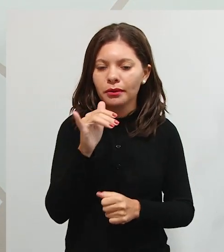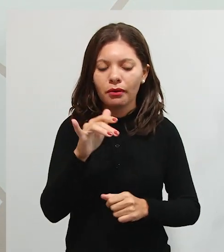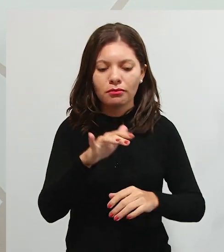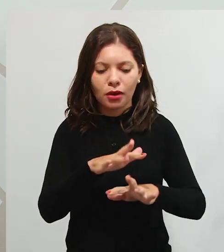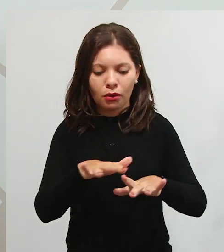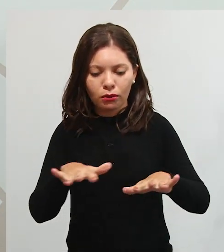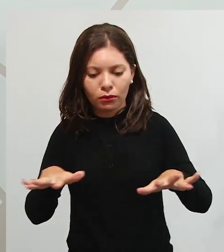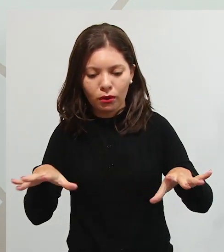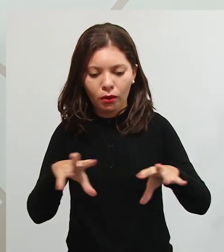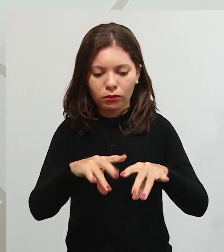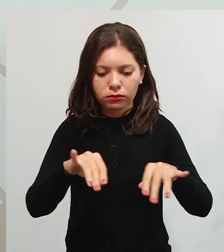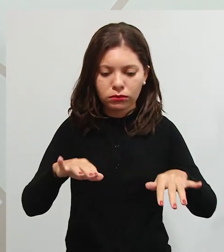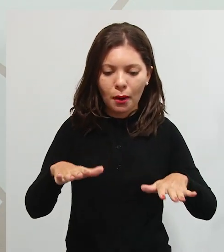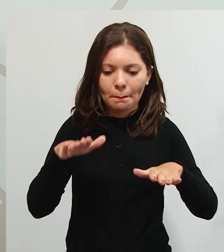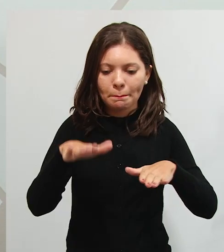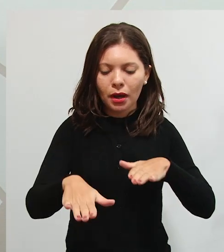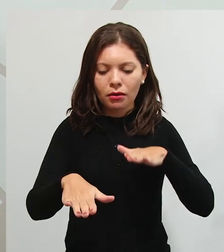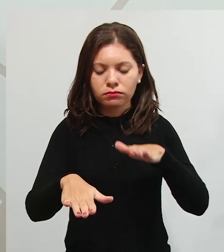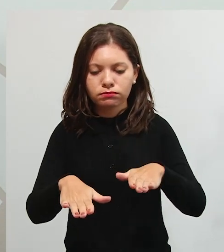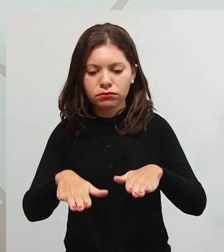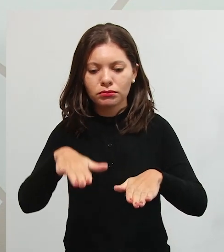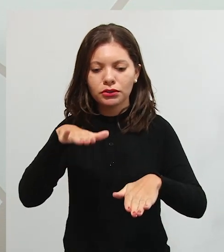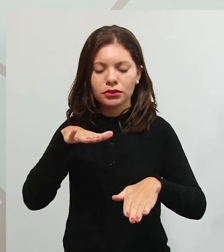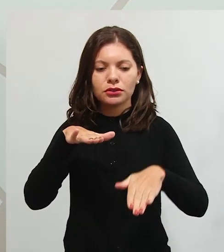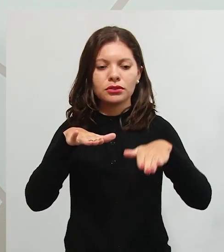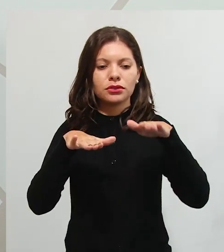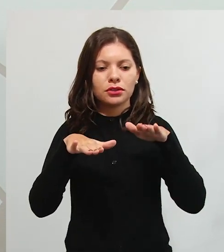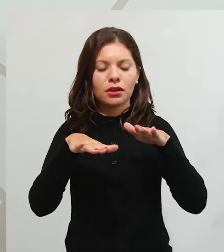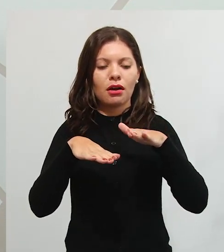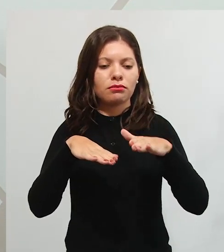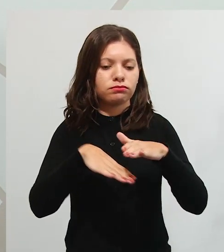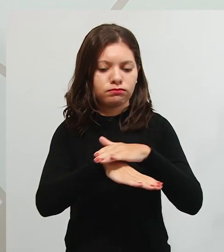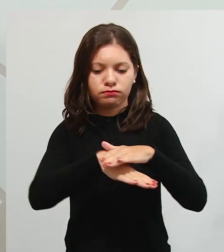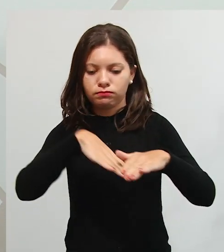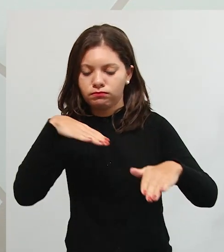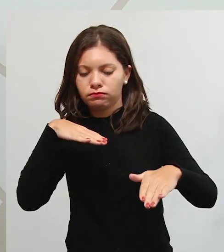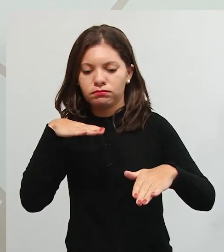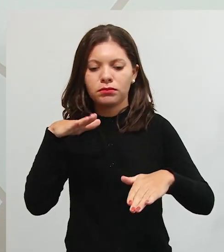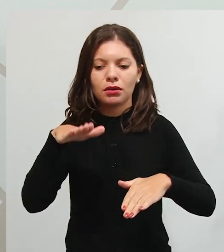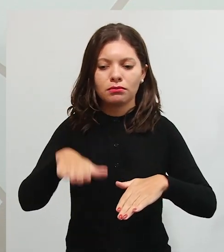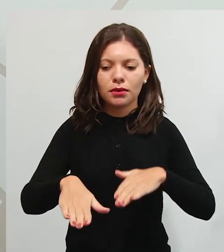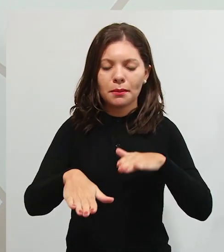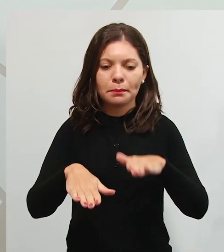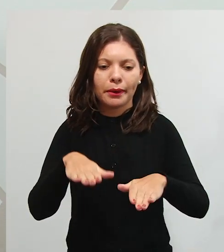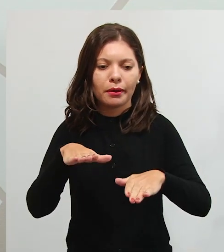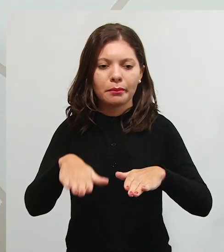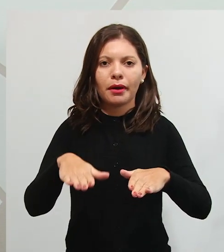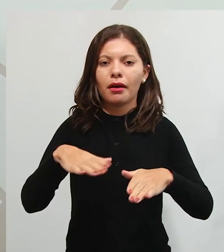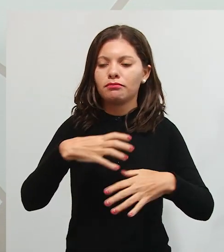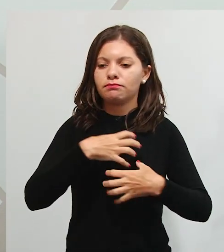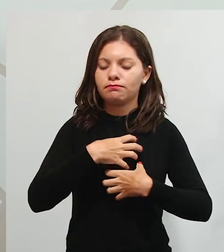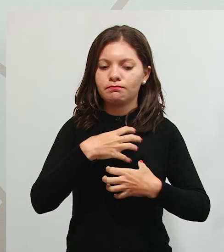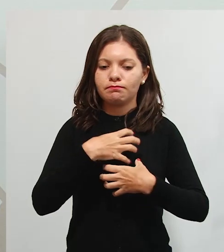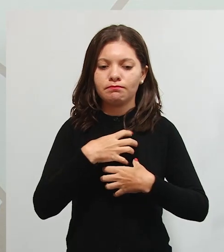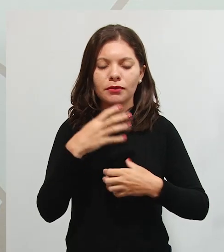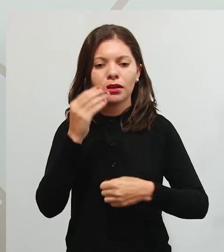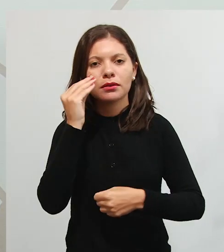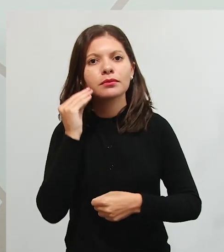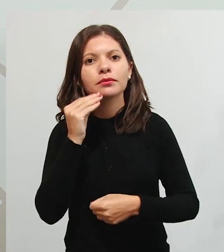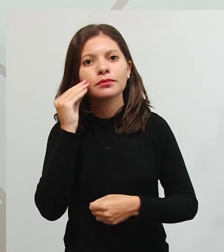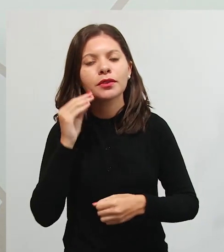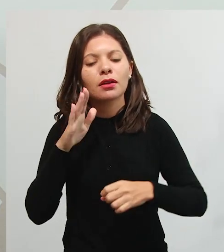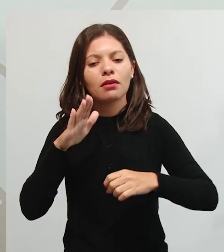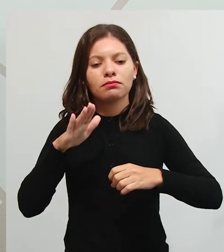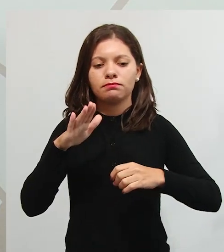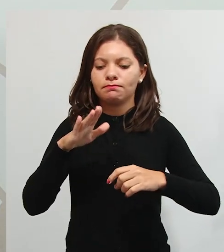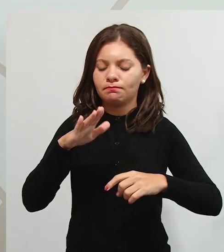solo. Ela bota o pé no chão, tira o pé do calçado e coloca no chão para sentir, para experimentar, para